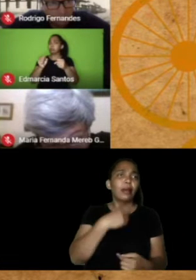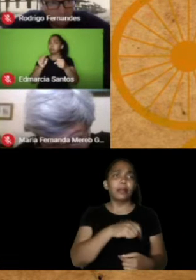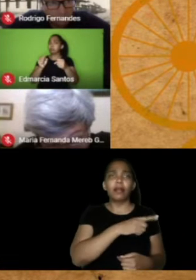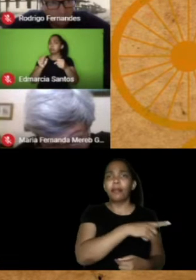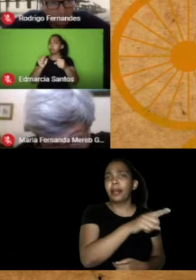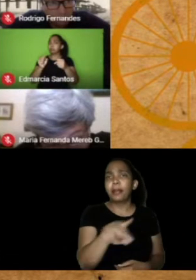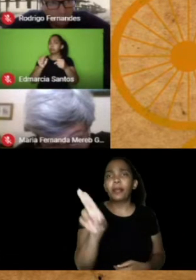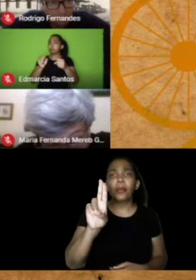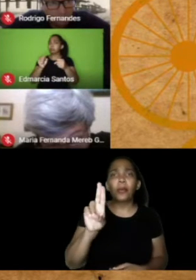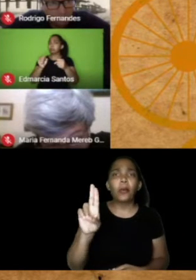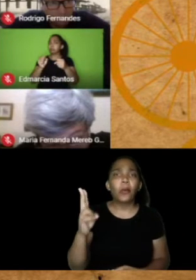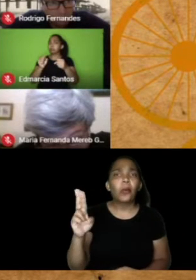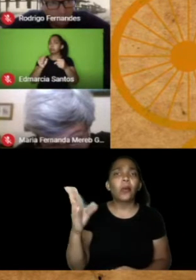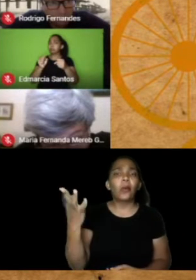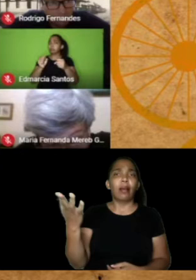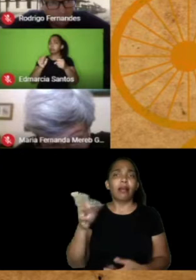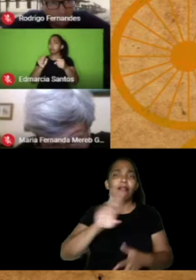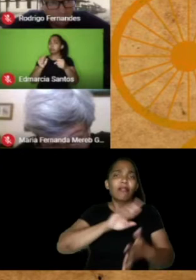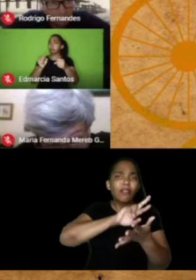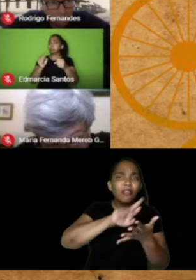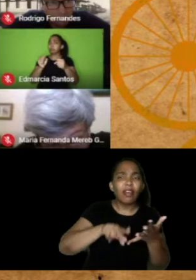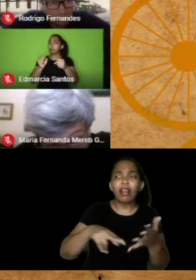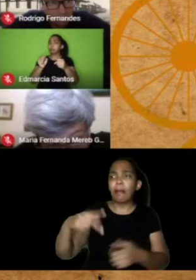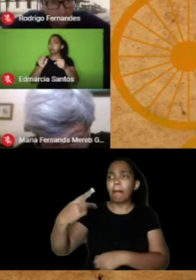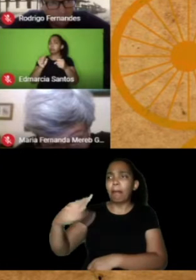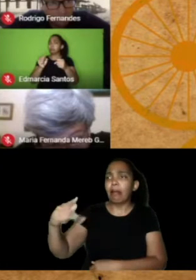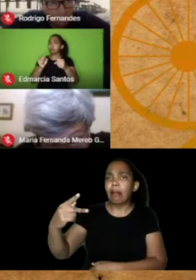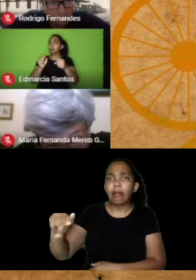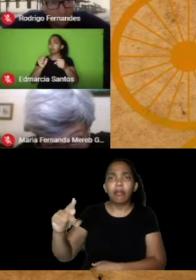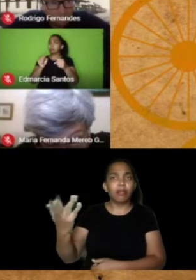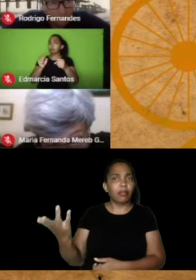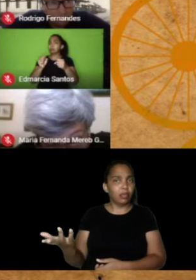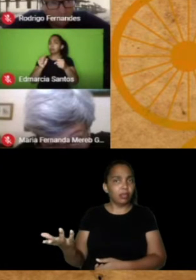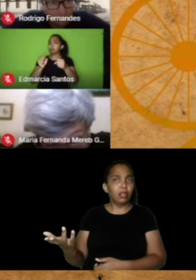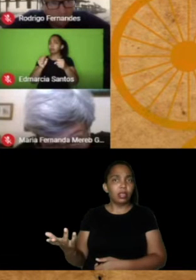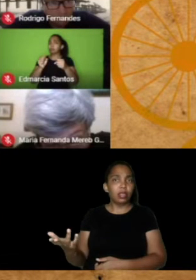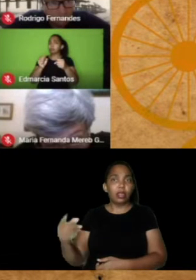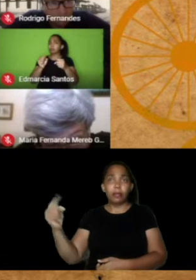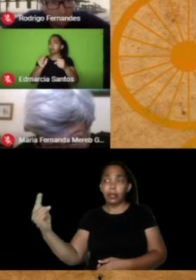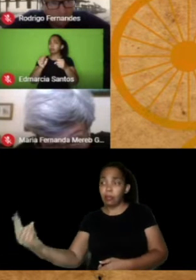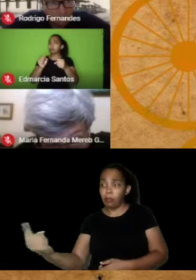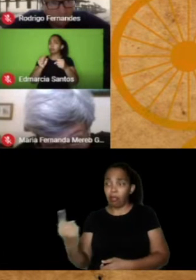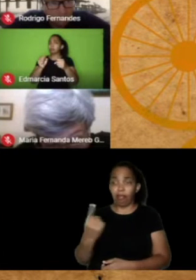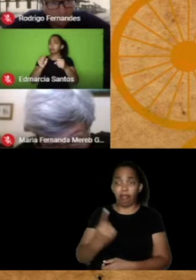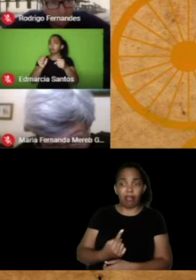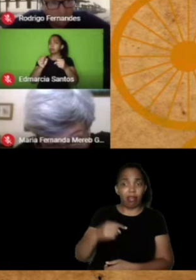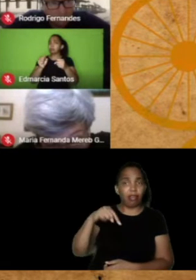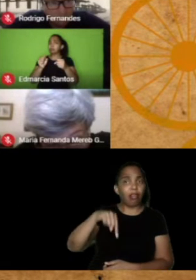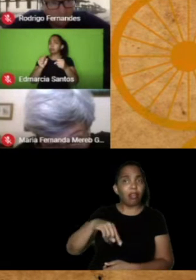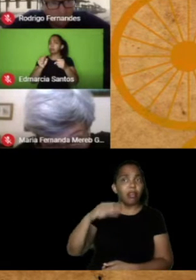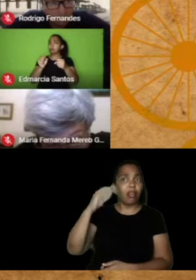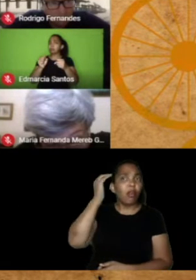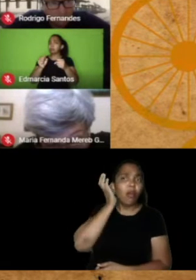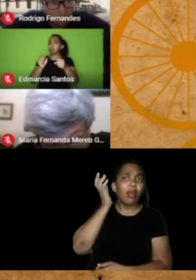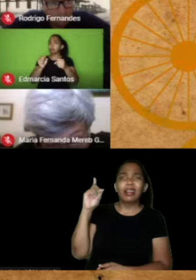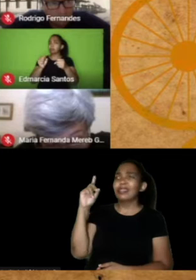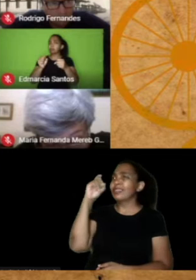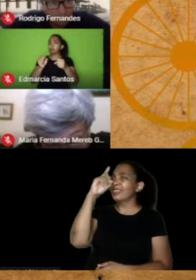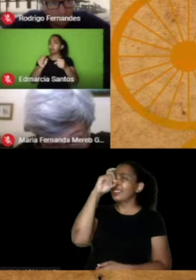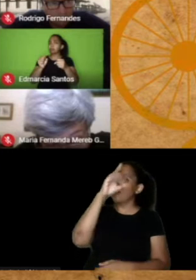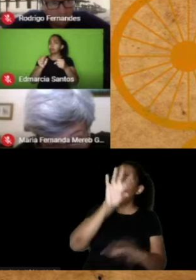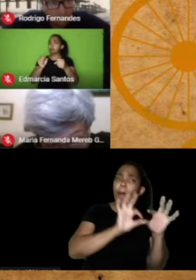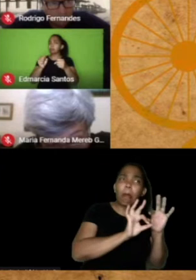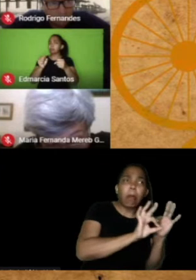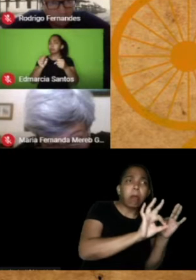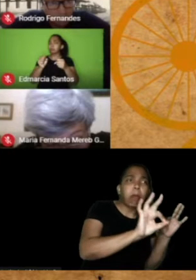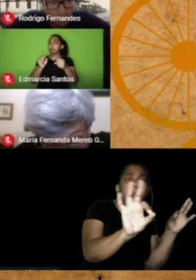passa ali por Três Lagoas e chega aqui até Corumbá, Campo Grande e Ponta Porã. E aí, Madai,